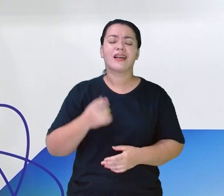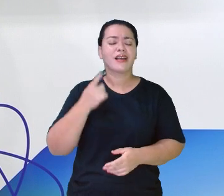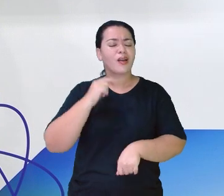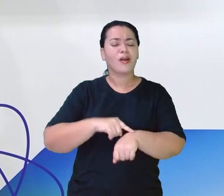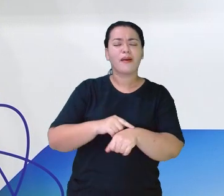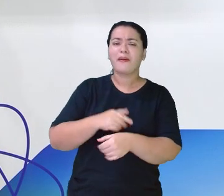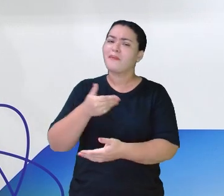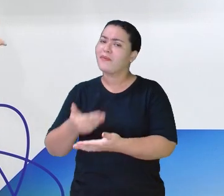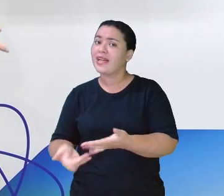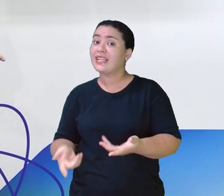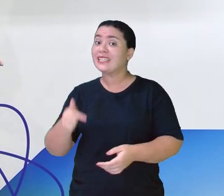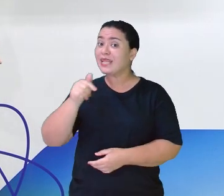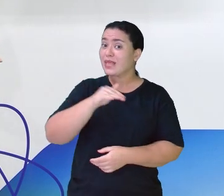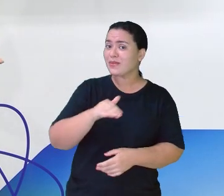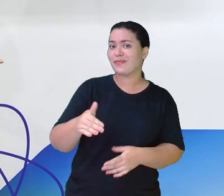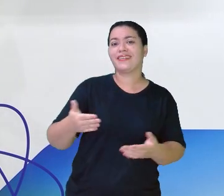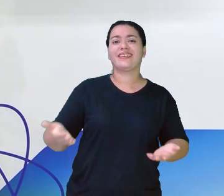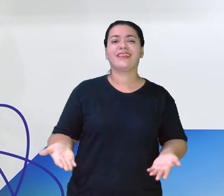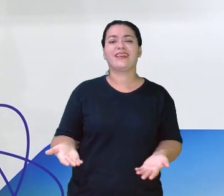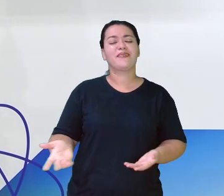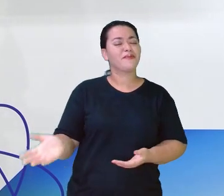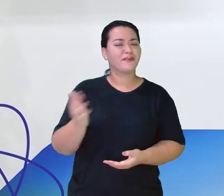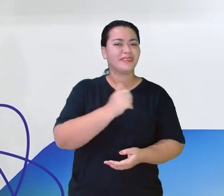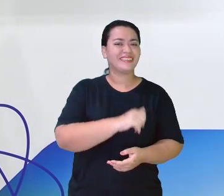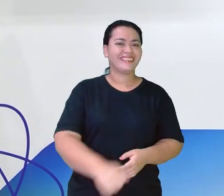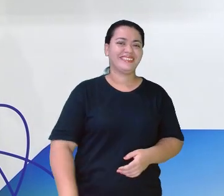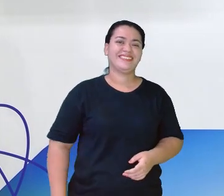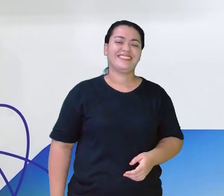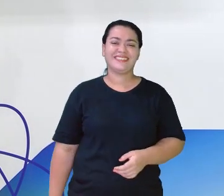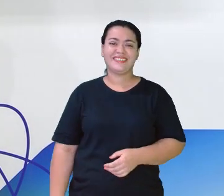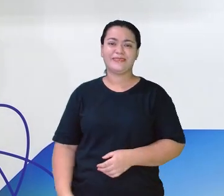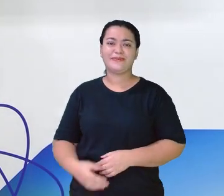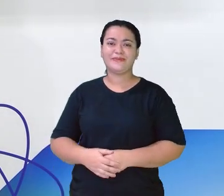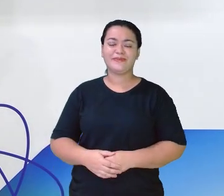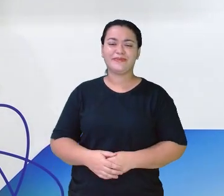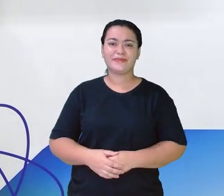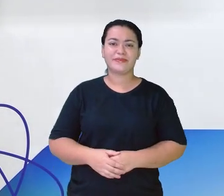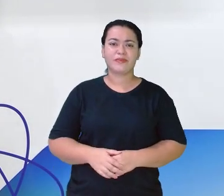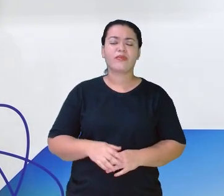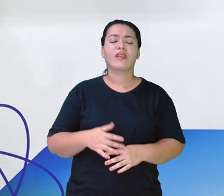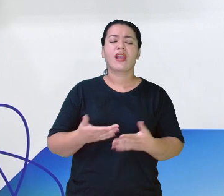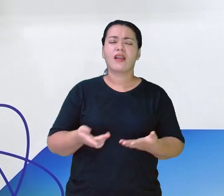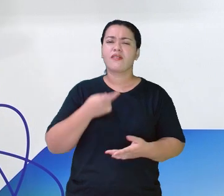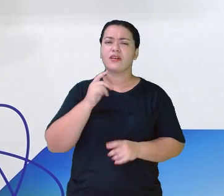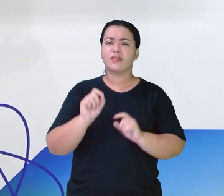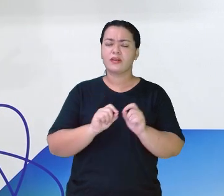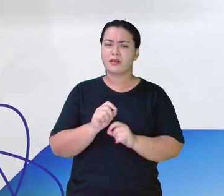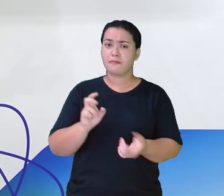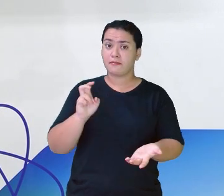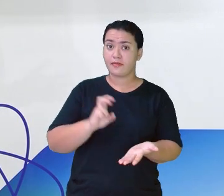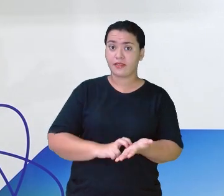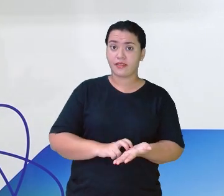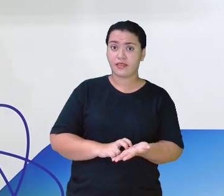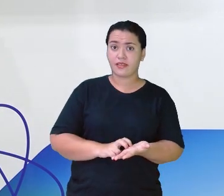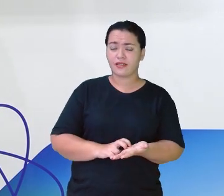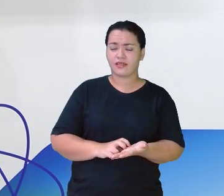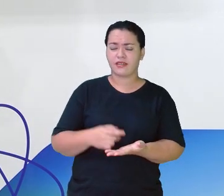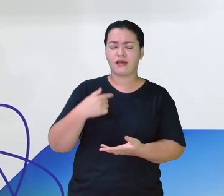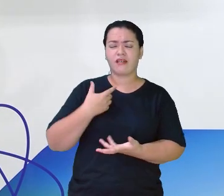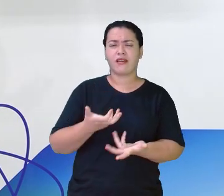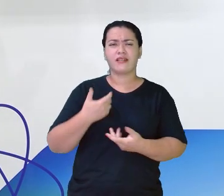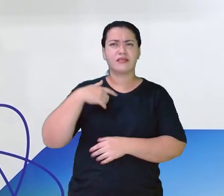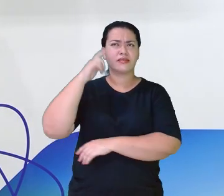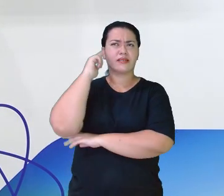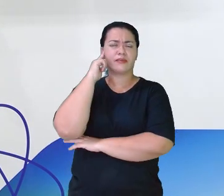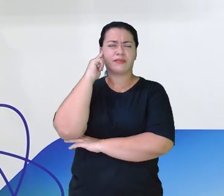o horário de 7h30 da manhã. Vamos embora. E olha só, por falar em manhã, eu quero saber